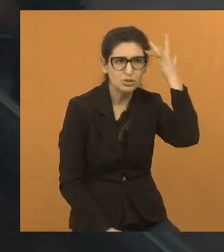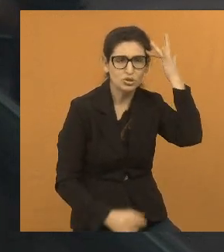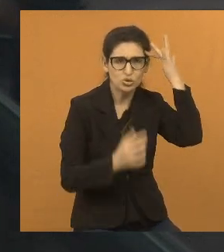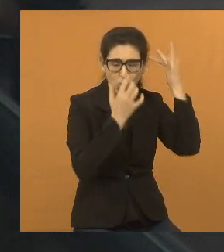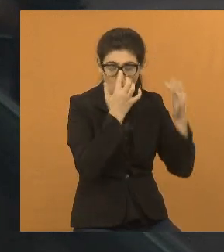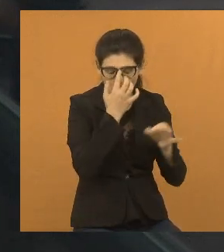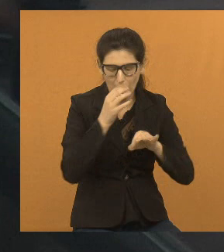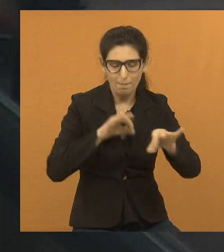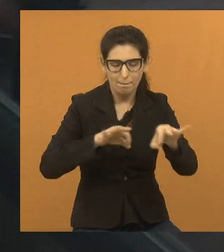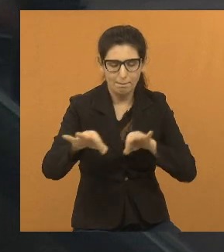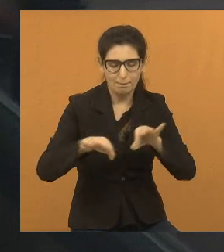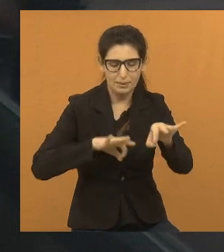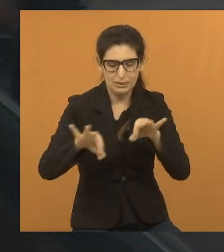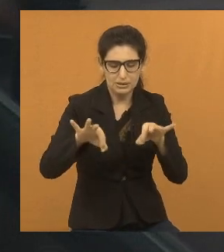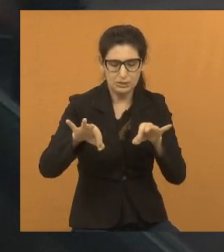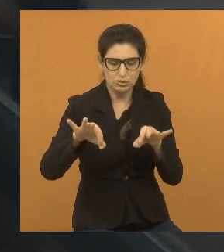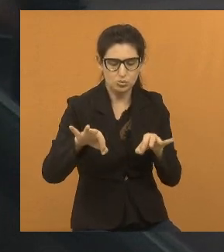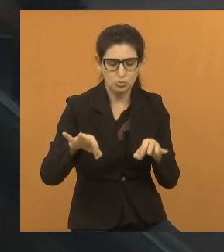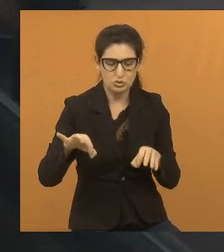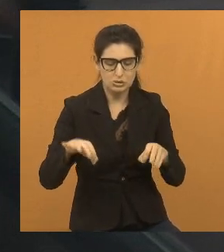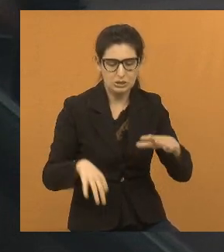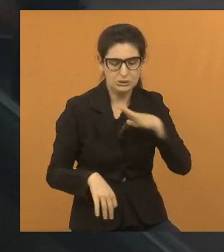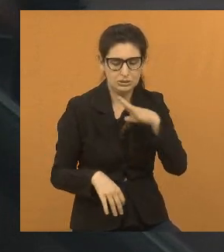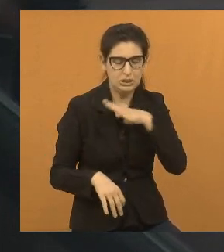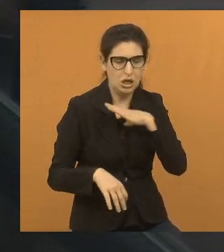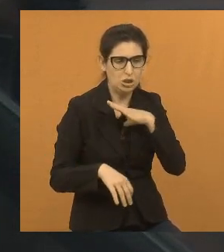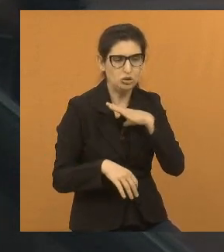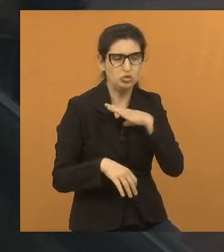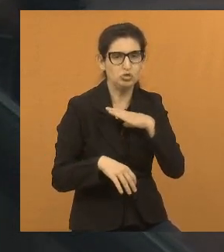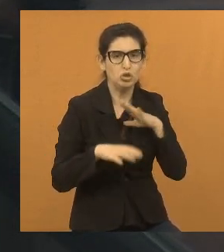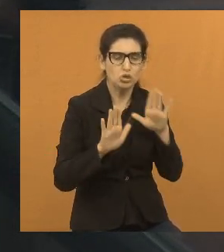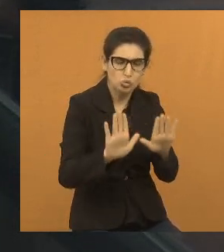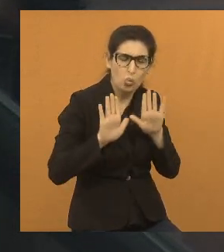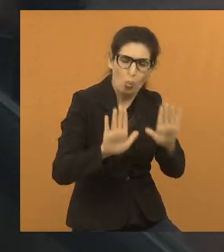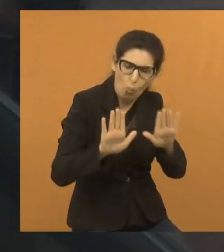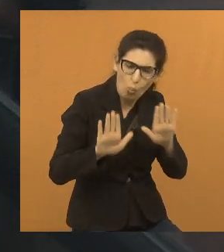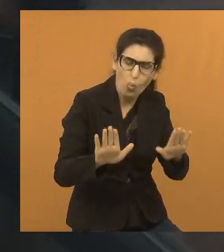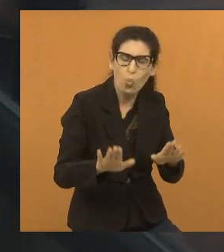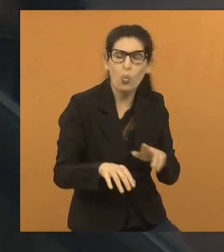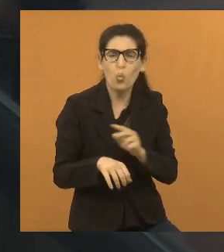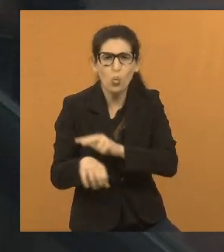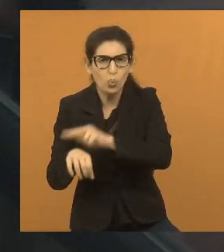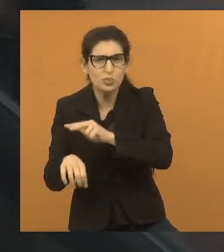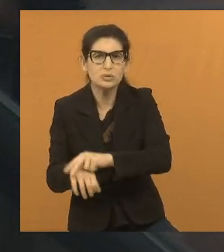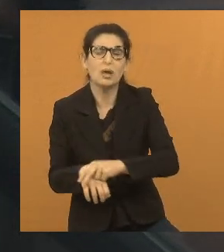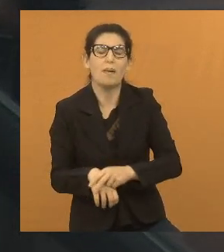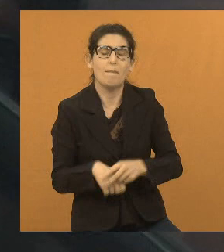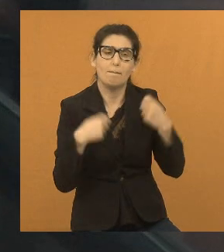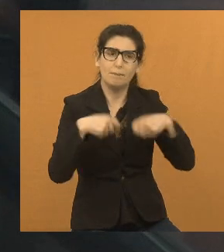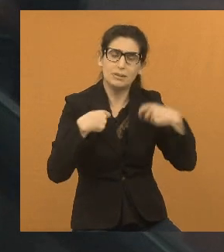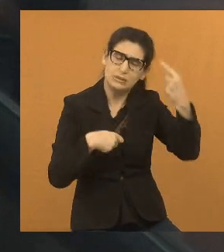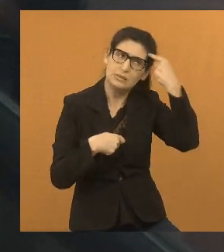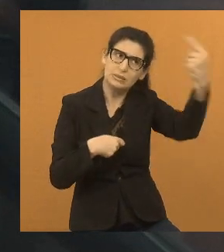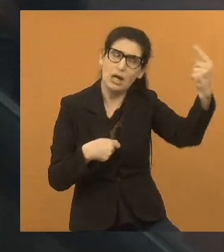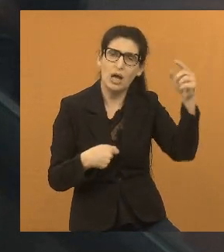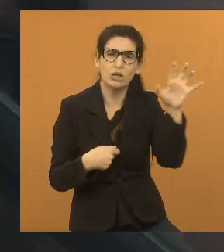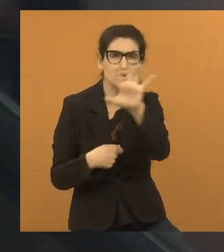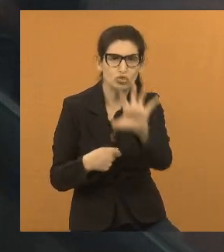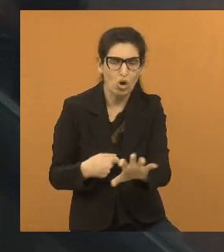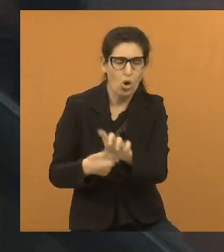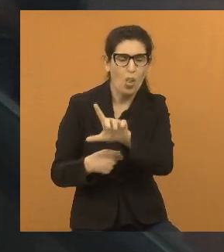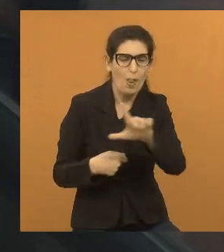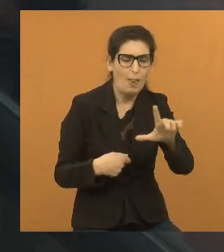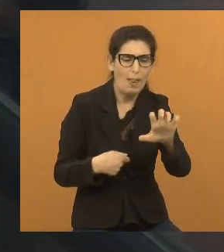fazendo o plano diretor, que entre em contato, que pense naquela nossa região leste, porque ali o trânsito vai